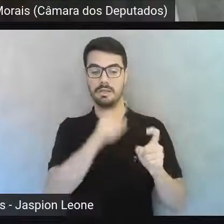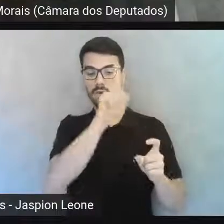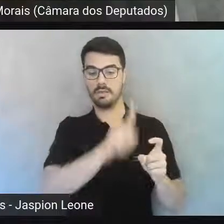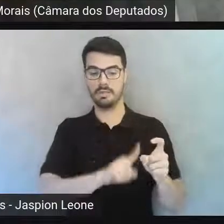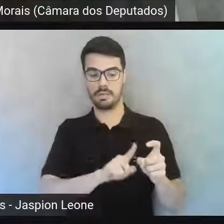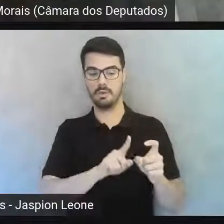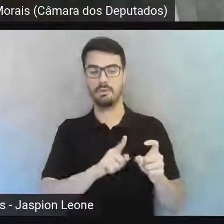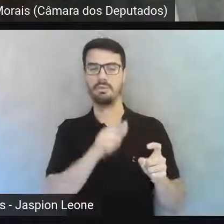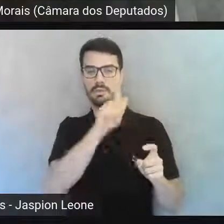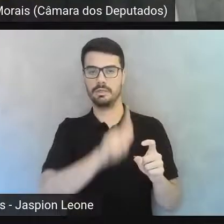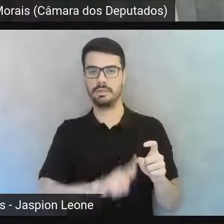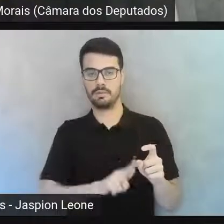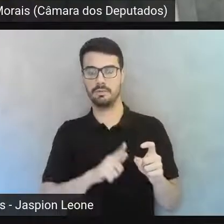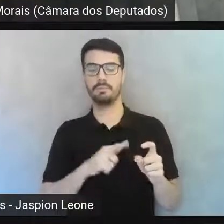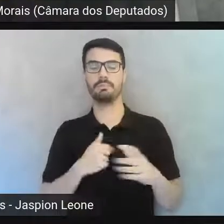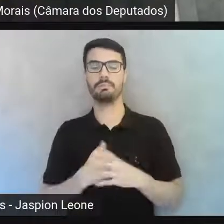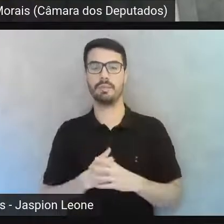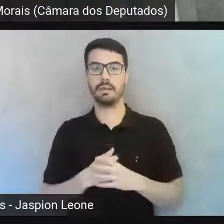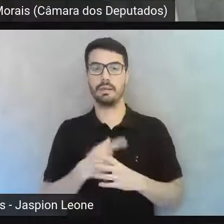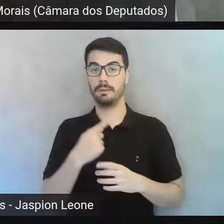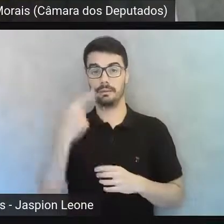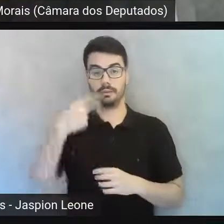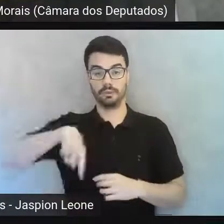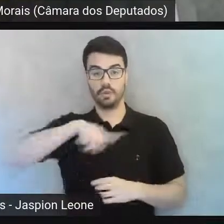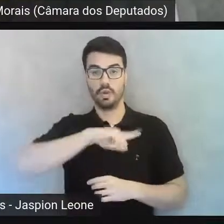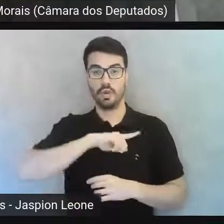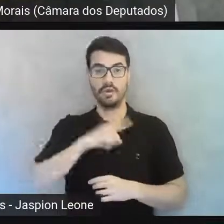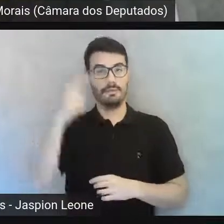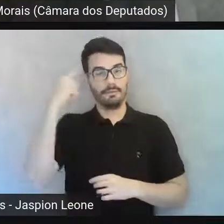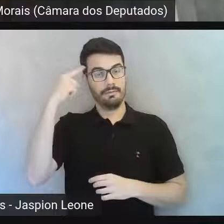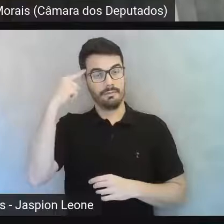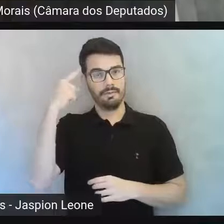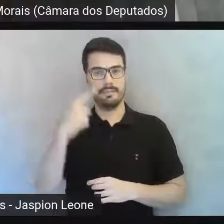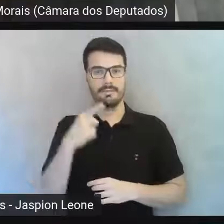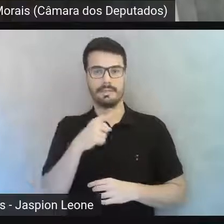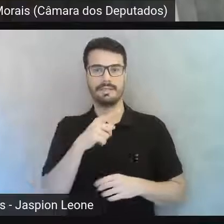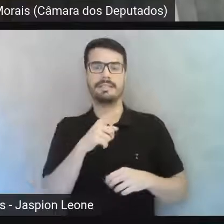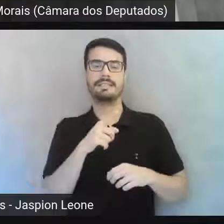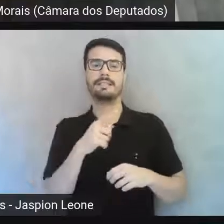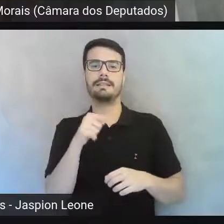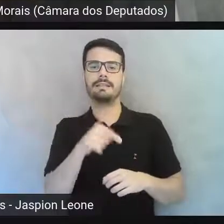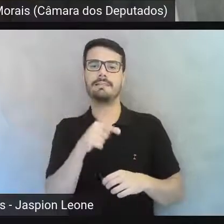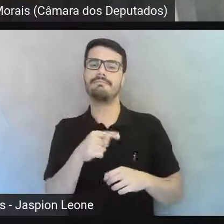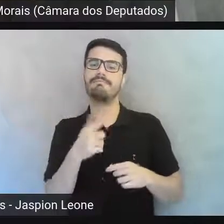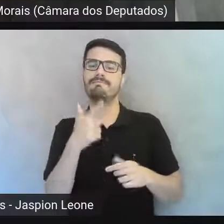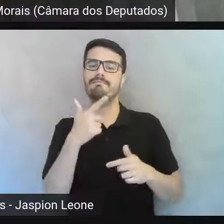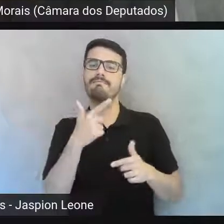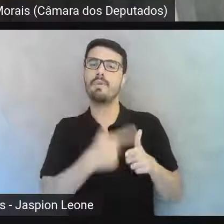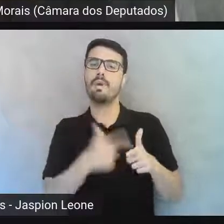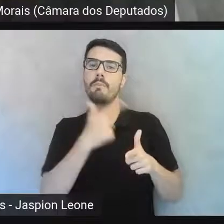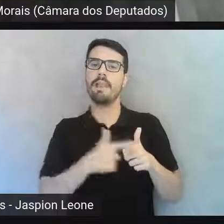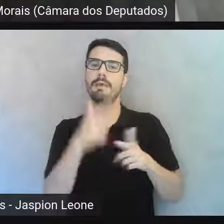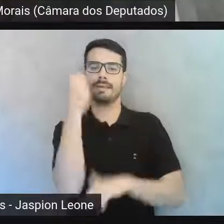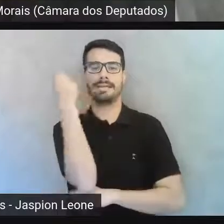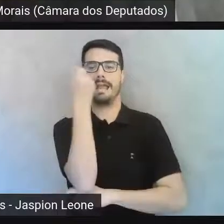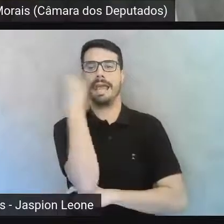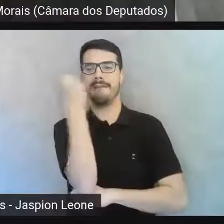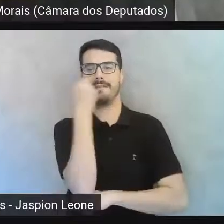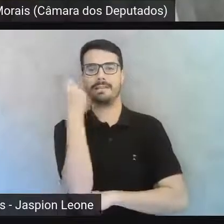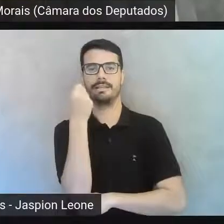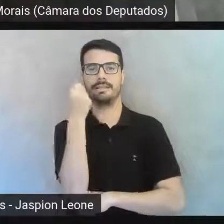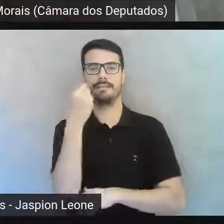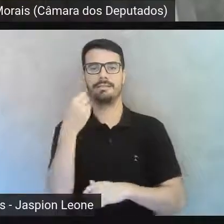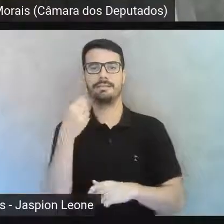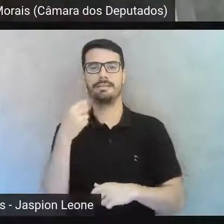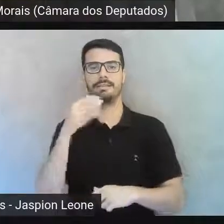porque pare para pensar que nós estávamos vivendo num estado de exceção, né? E uma situação que